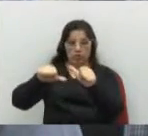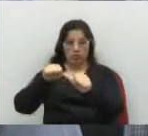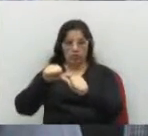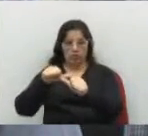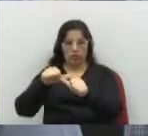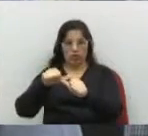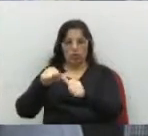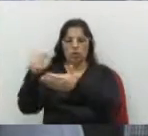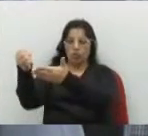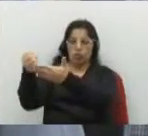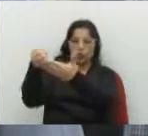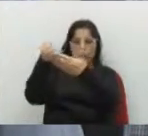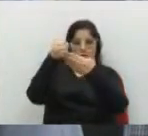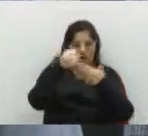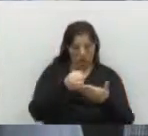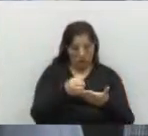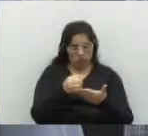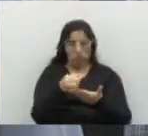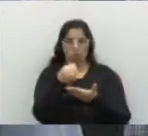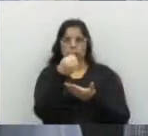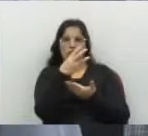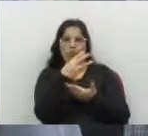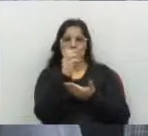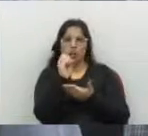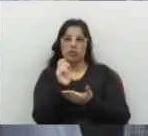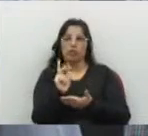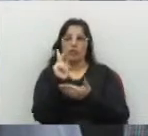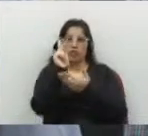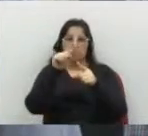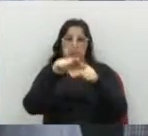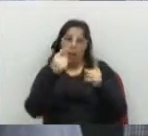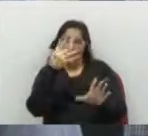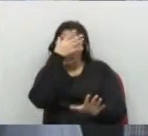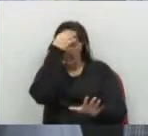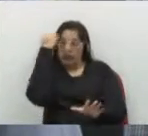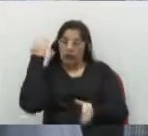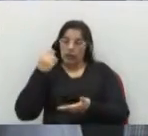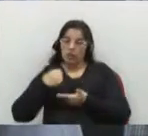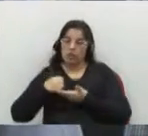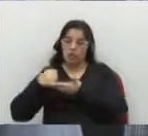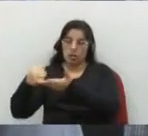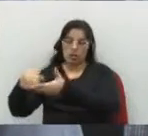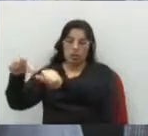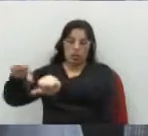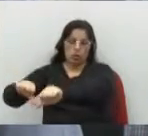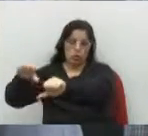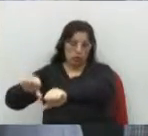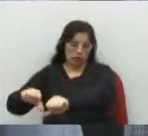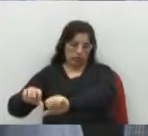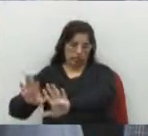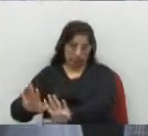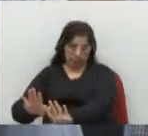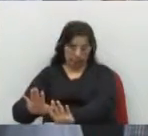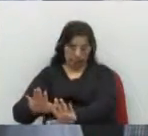aqueles 40. E o feijão, não que o pacote todo estivesse embolorado,